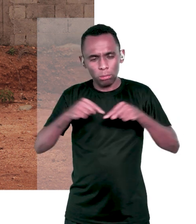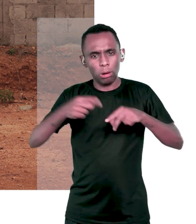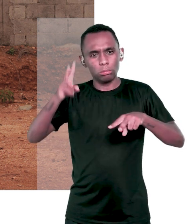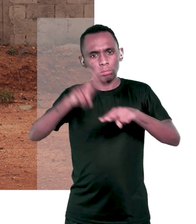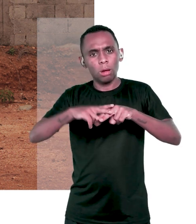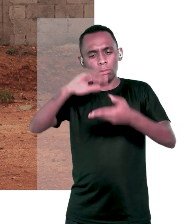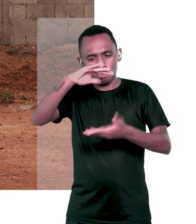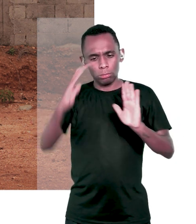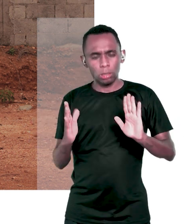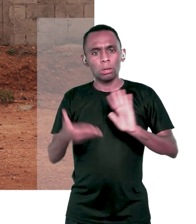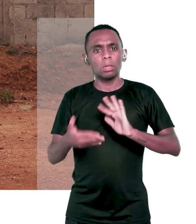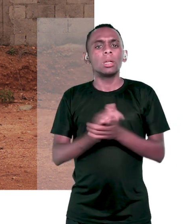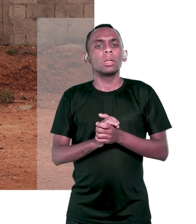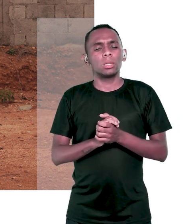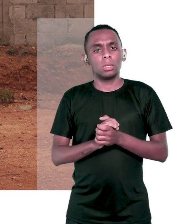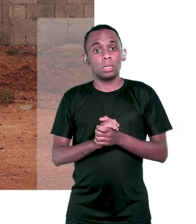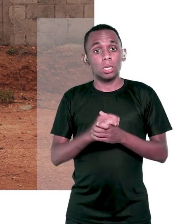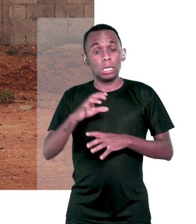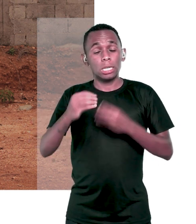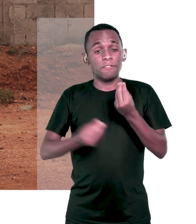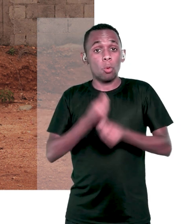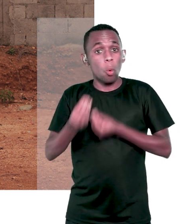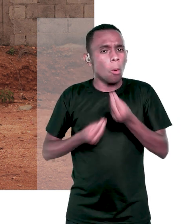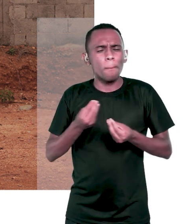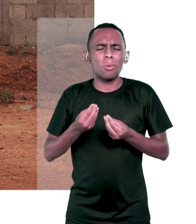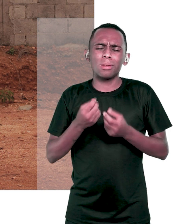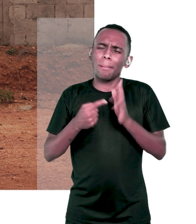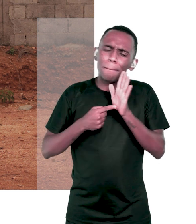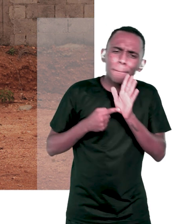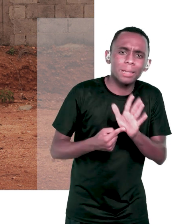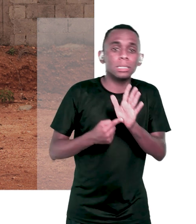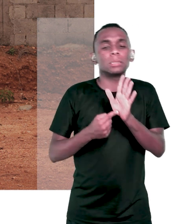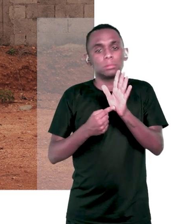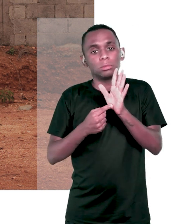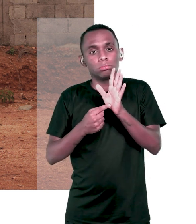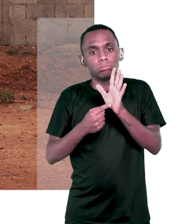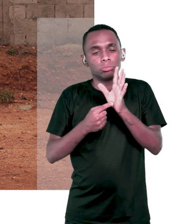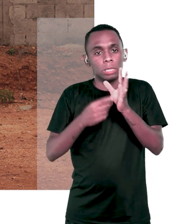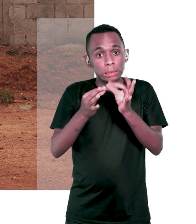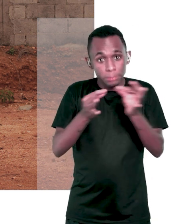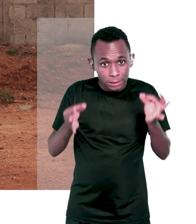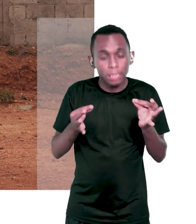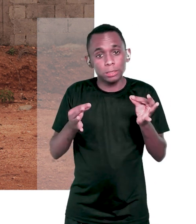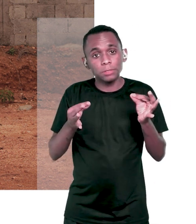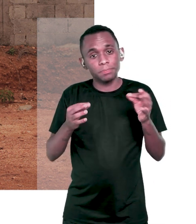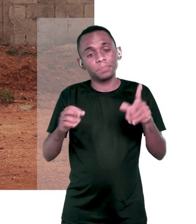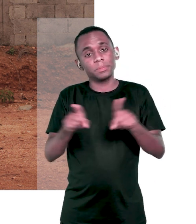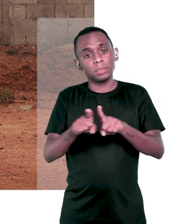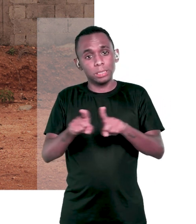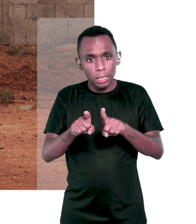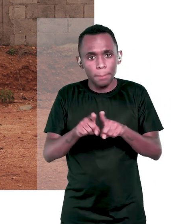estão muito próximos vocês estão vendo e essa proximidade dá a impressão de afeto a alguma coisa da